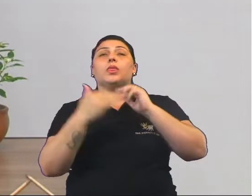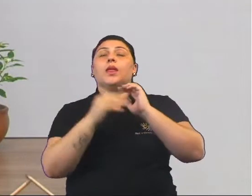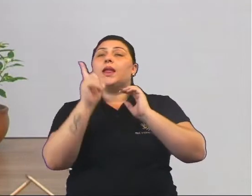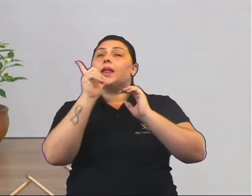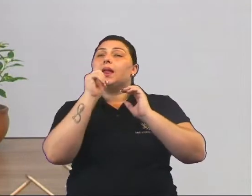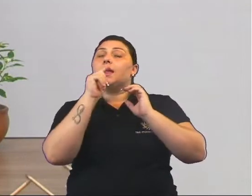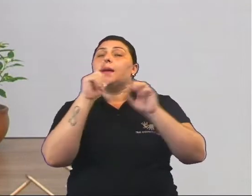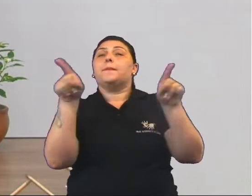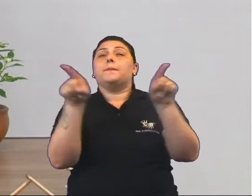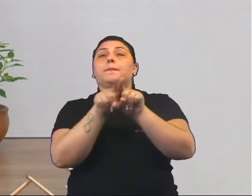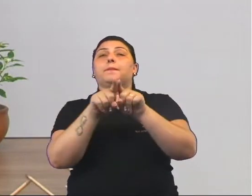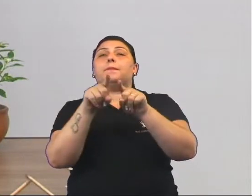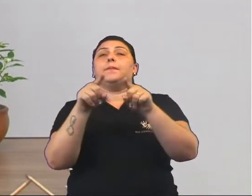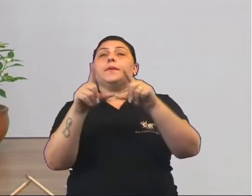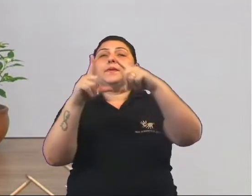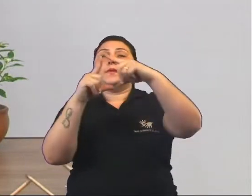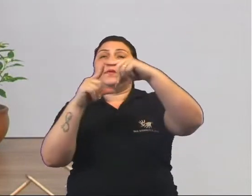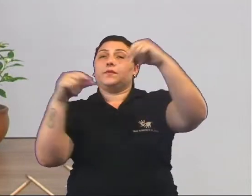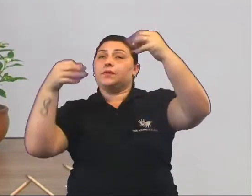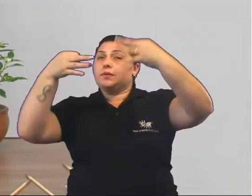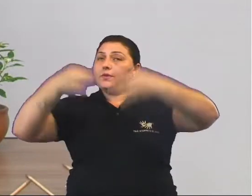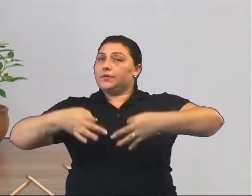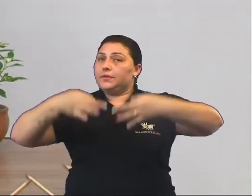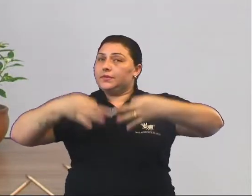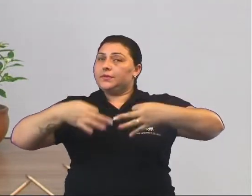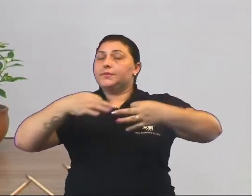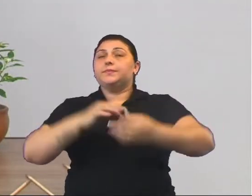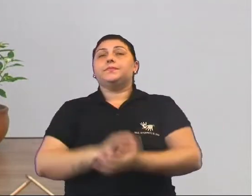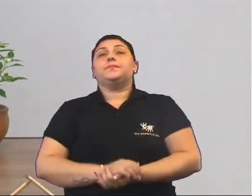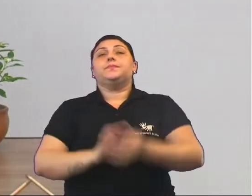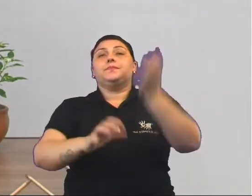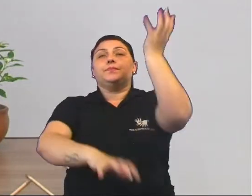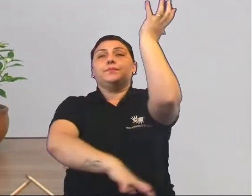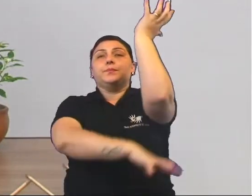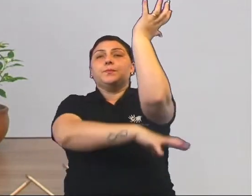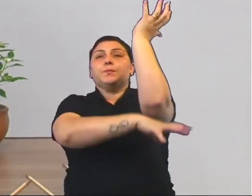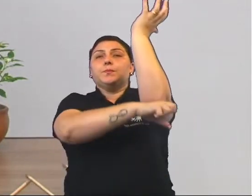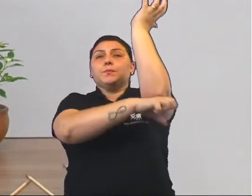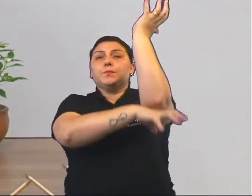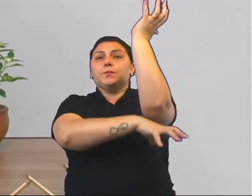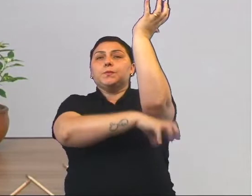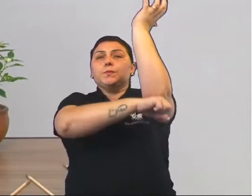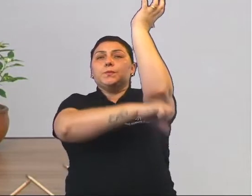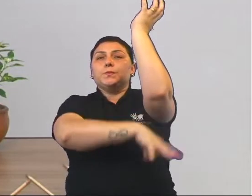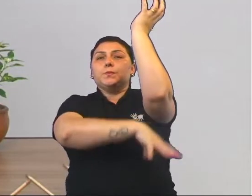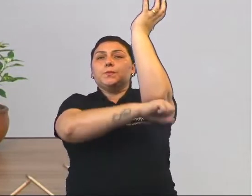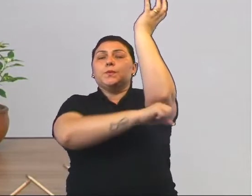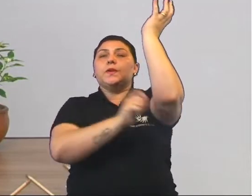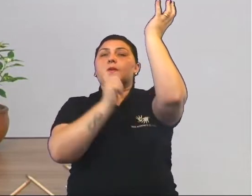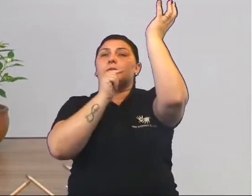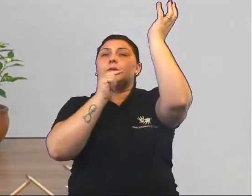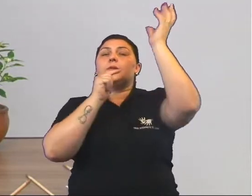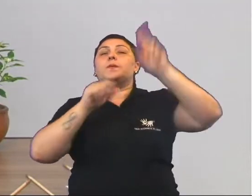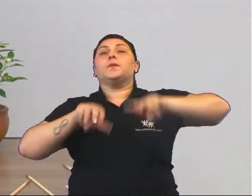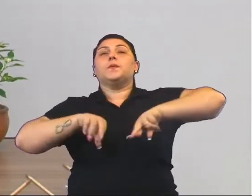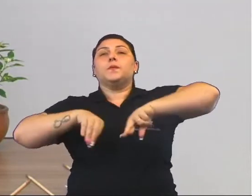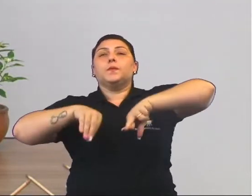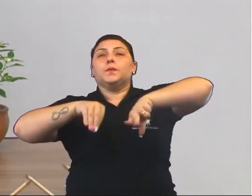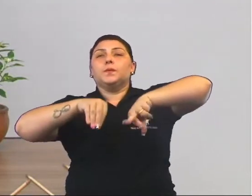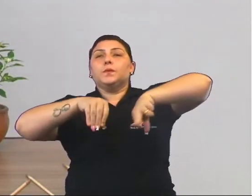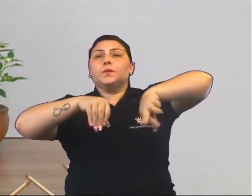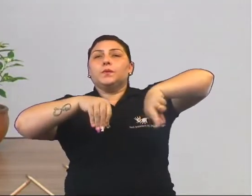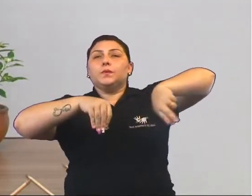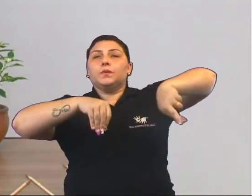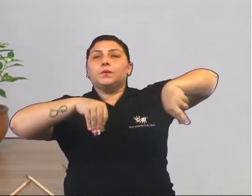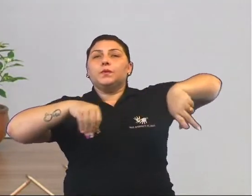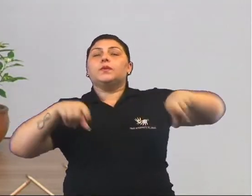água para as folhas, certo? Então, a raiz absorve toda a água do solo, absorve todos os nutrientes